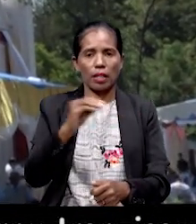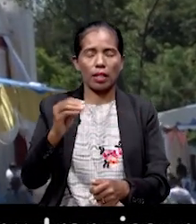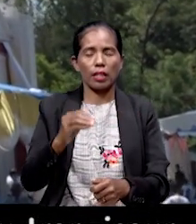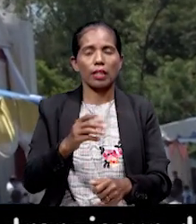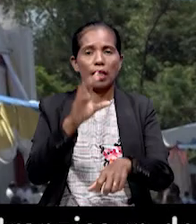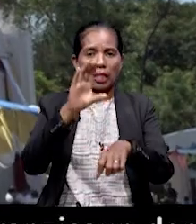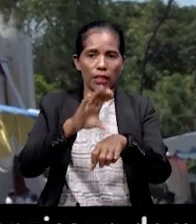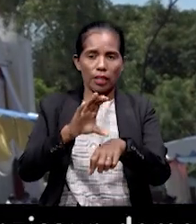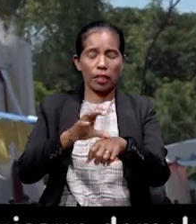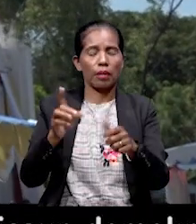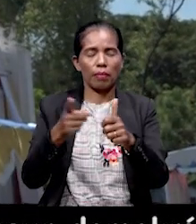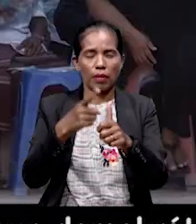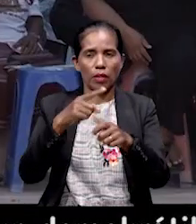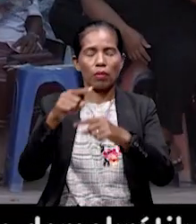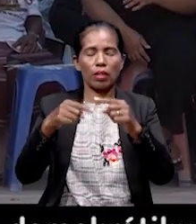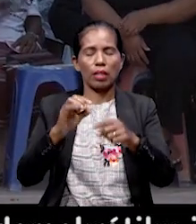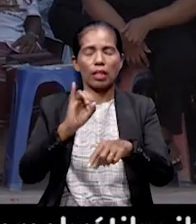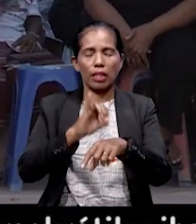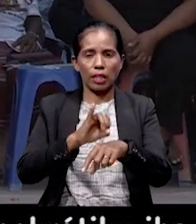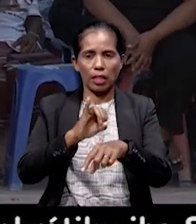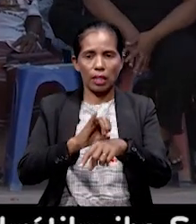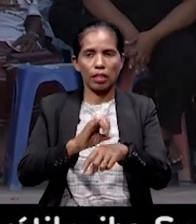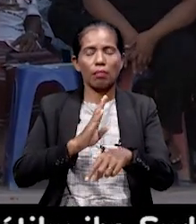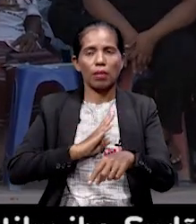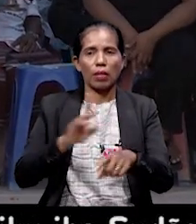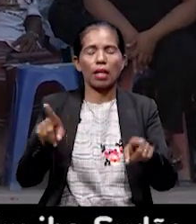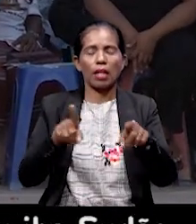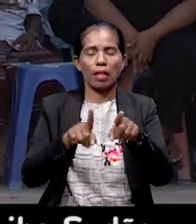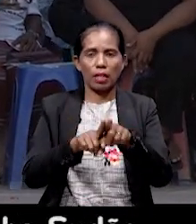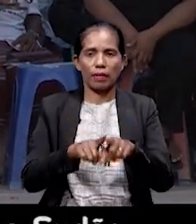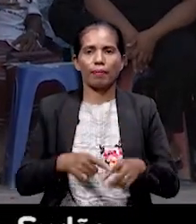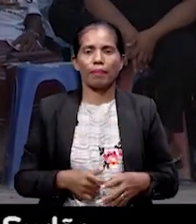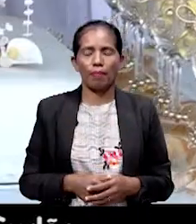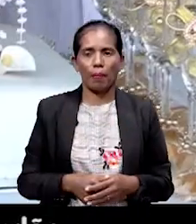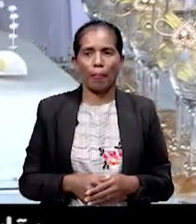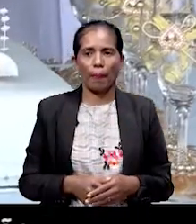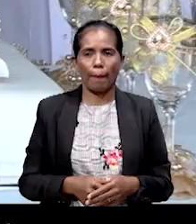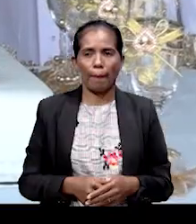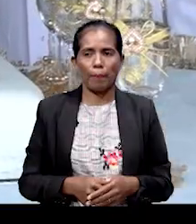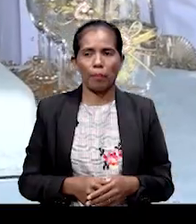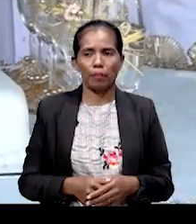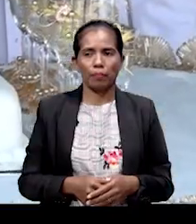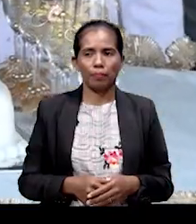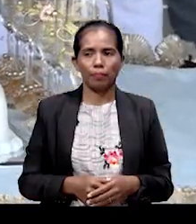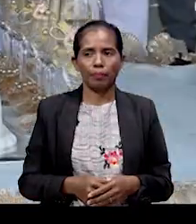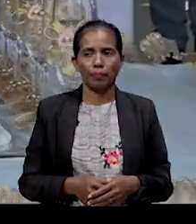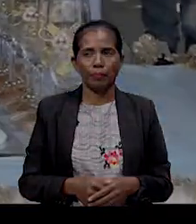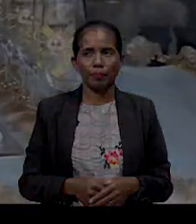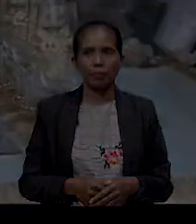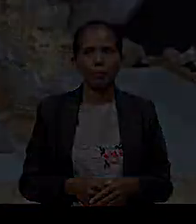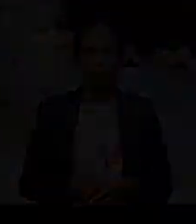dahuluk, wain hira igreja Becora sayanesan paroquia ida. Lucrecia Bacon, Jacinto Fuca, GMN.